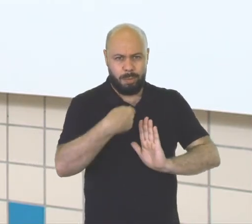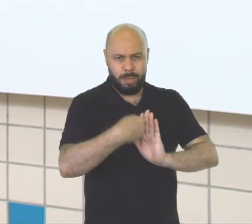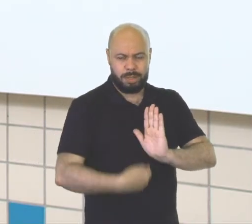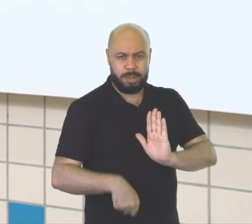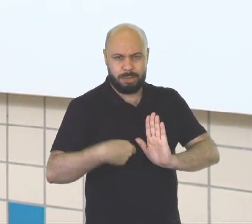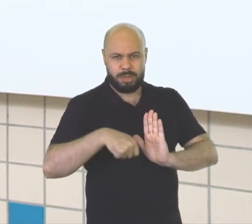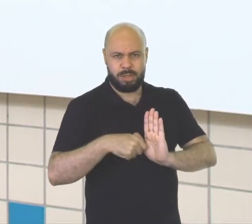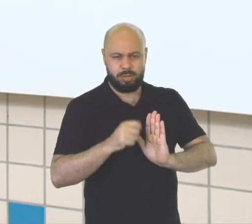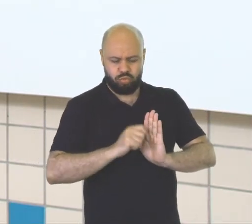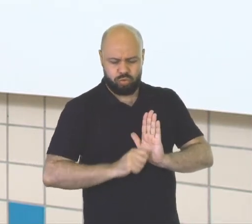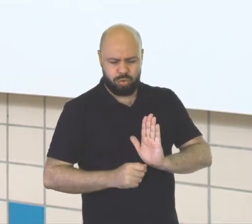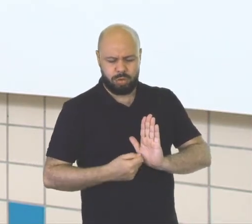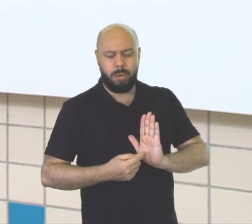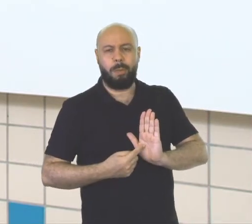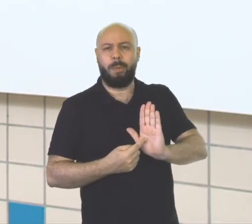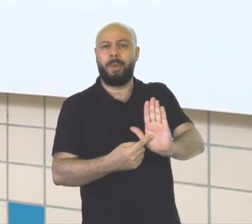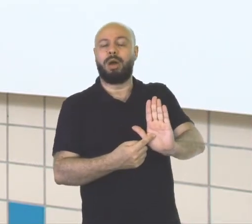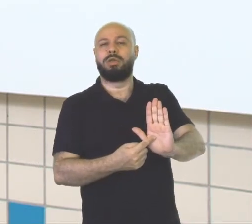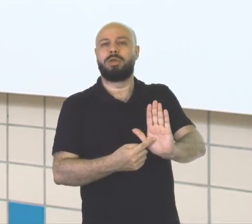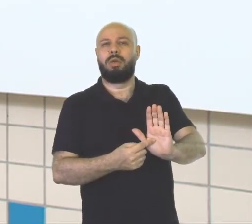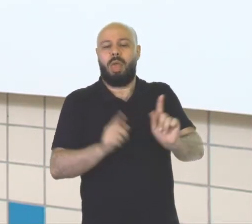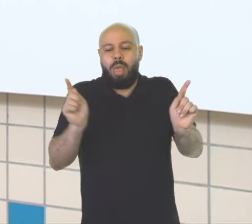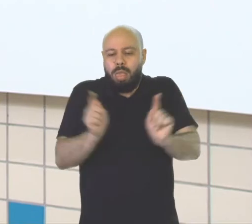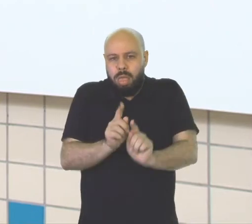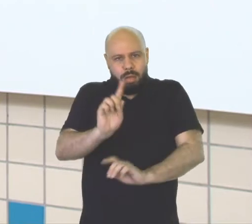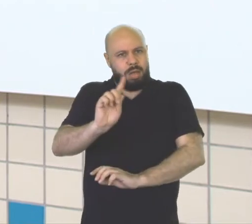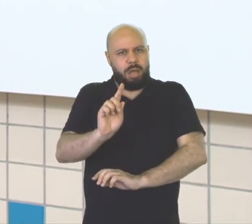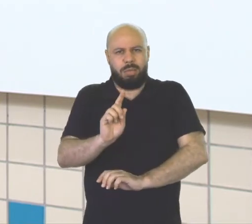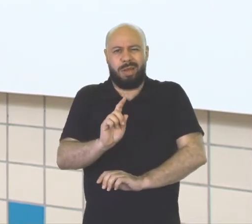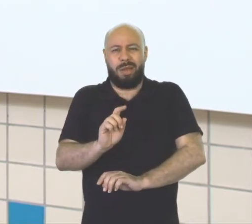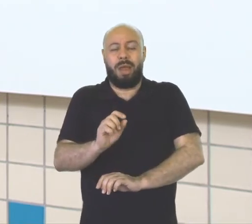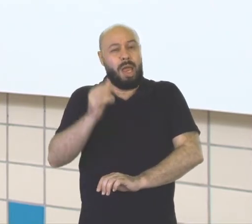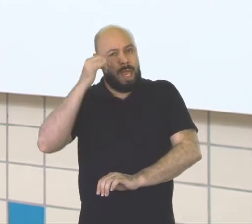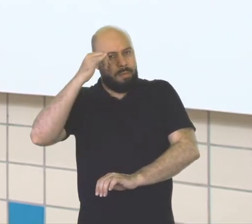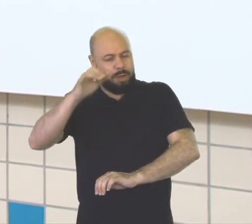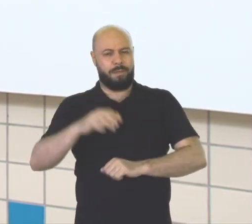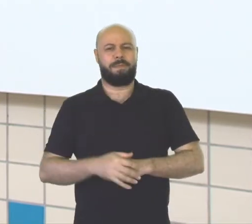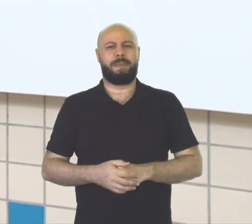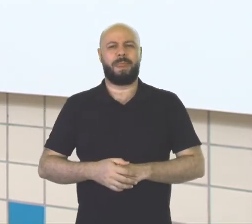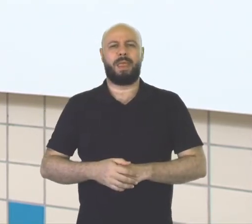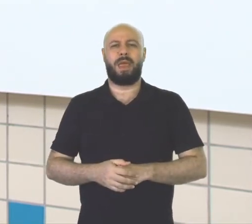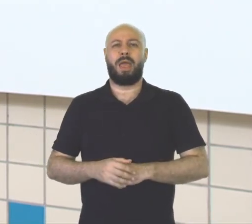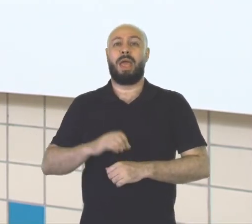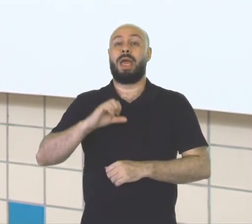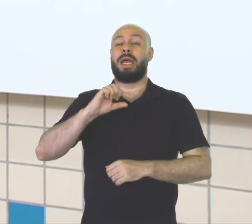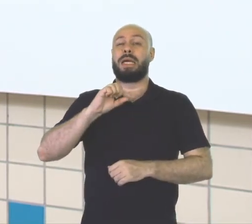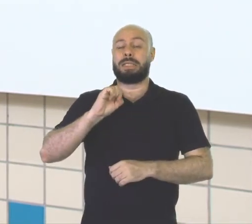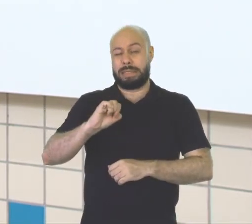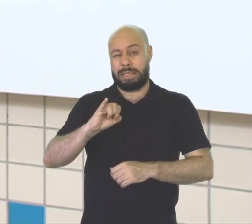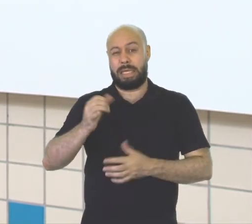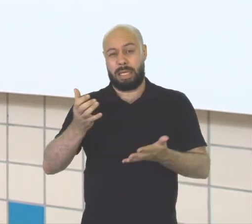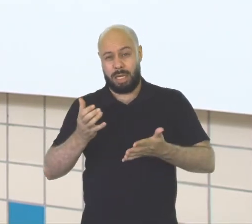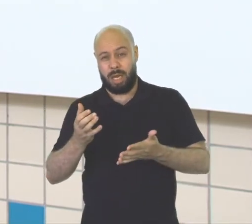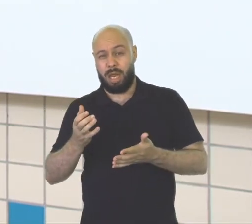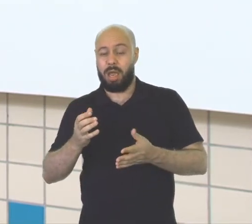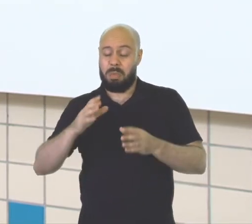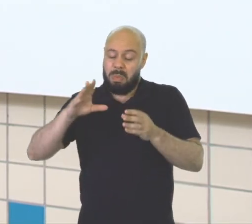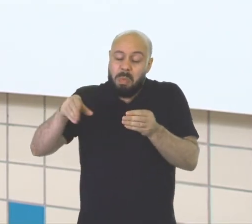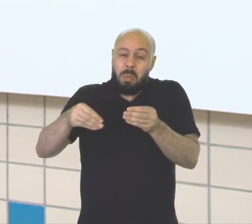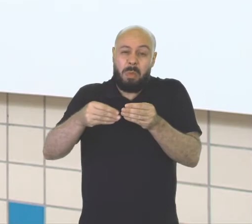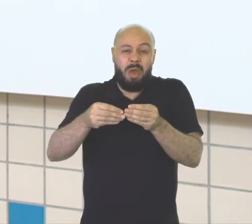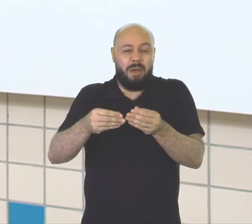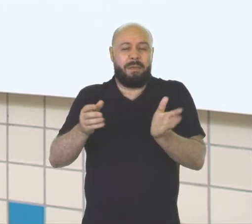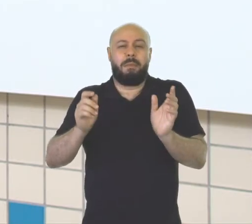você evita abreviações. Mas caso você queira, o is not vai ficar isn't. Isn't.